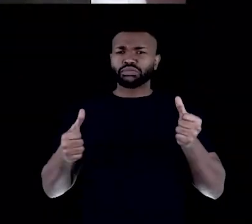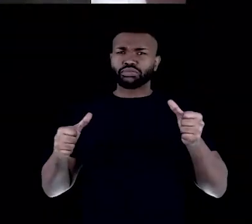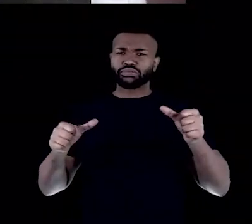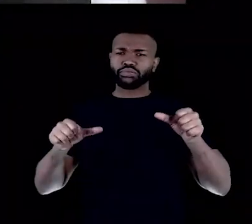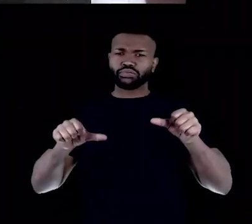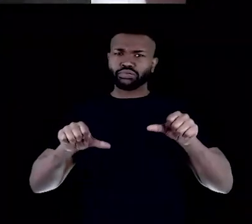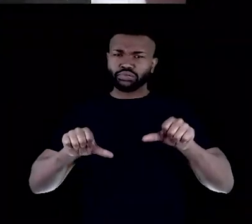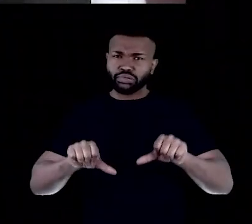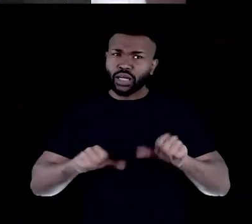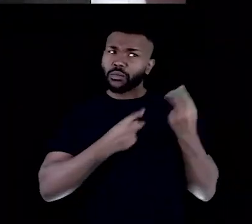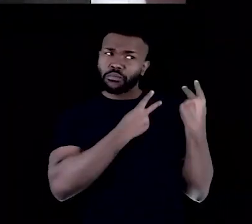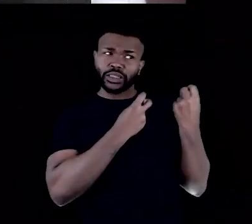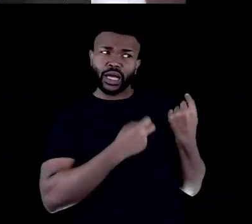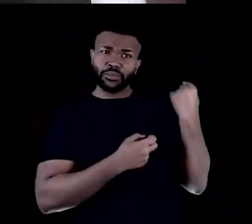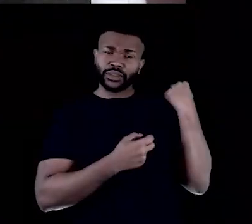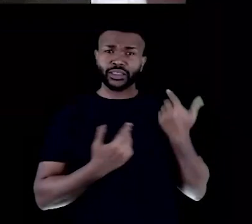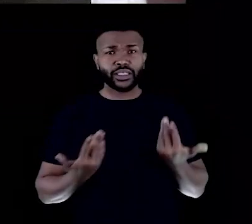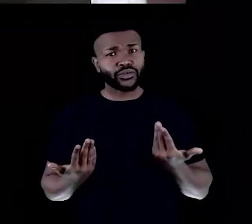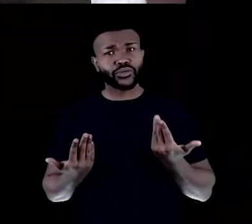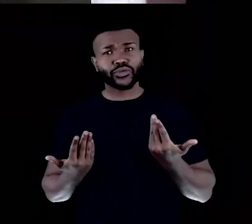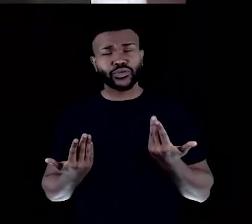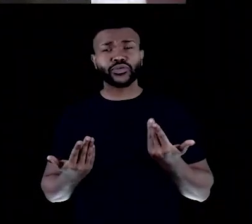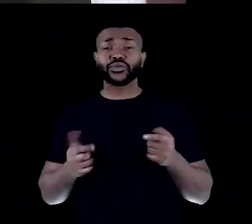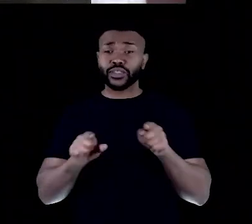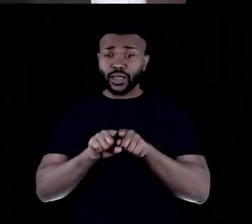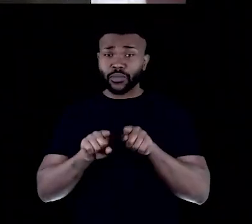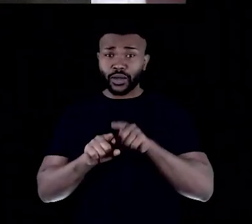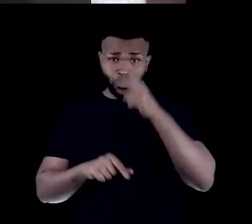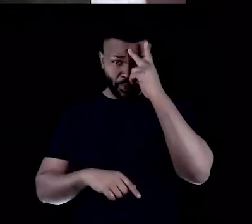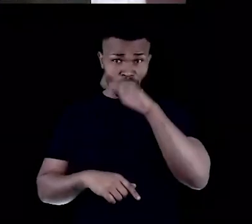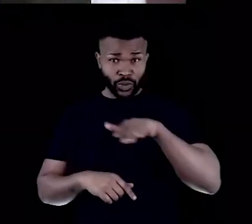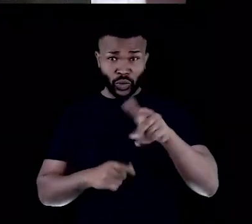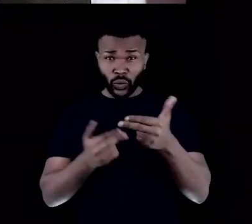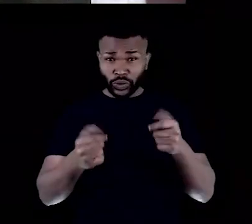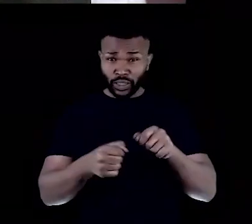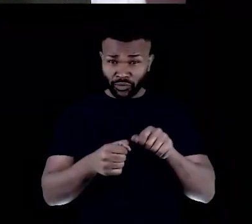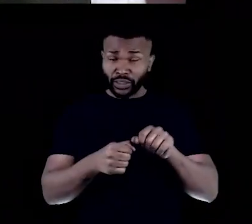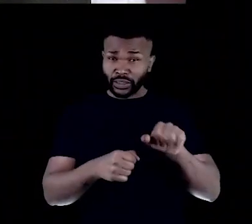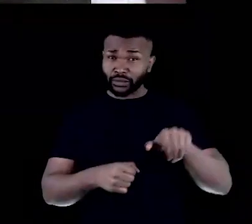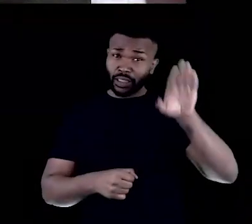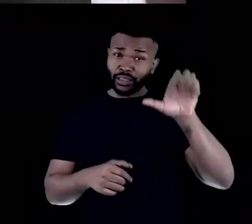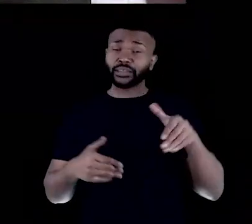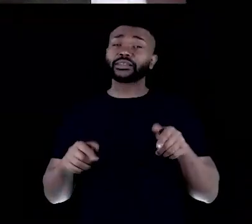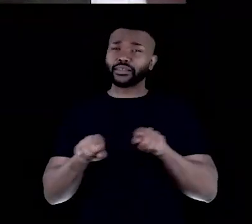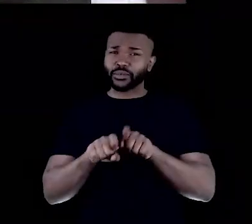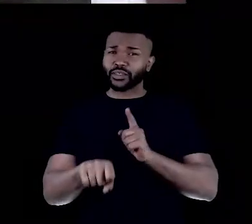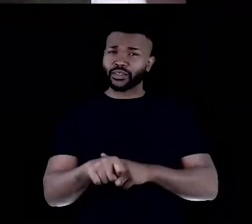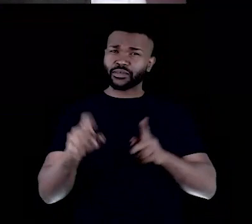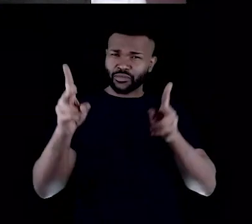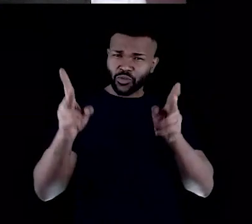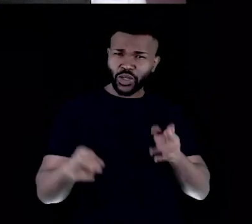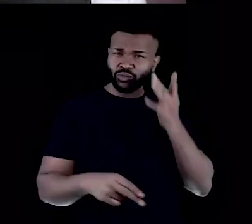Então, talvez seja hora de olhar para trás mesmo. E sobre pessoas que fazem mais coisas, eu acho que está